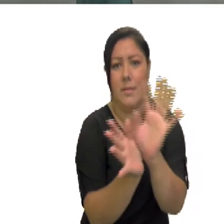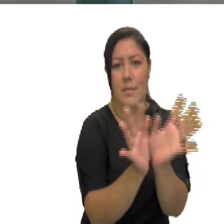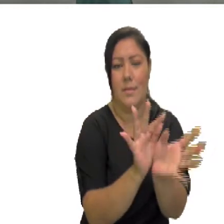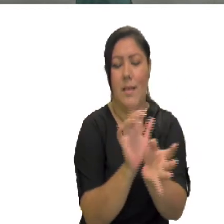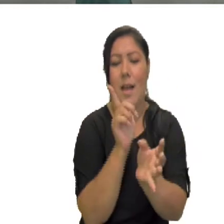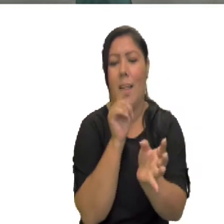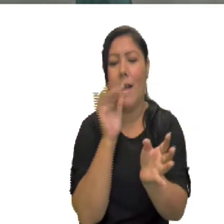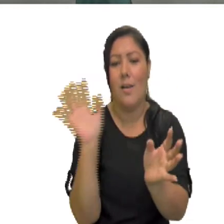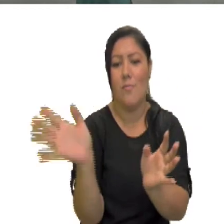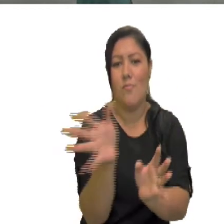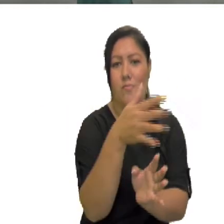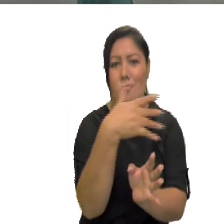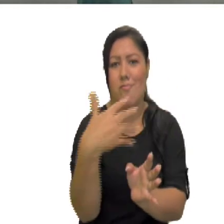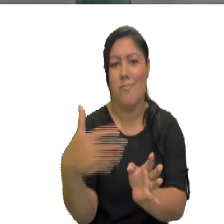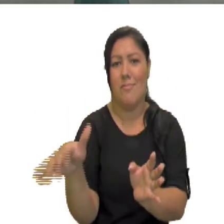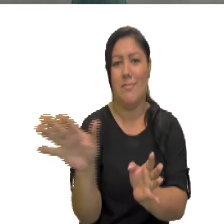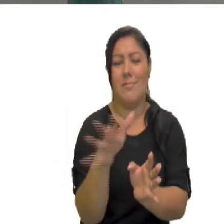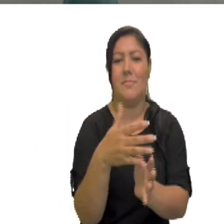vai e volta.